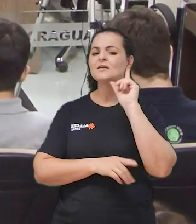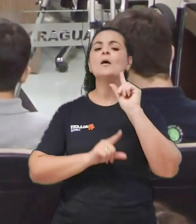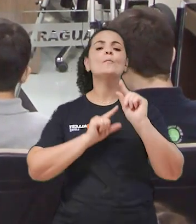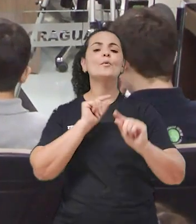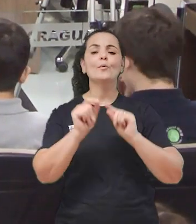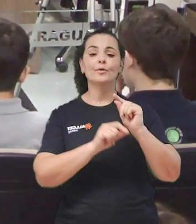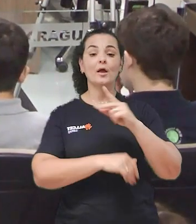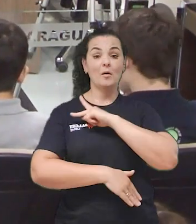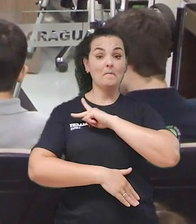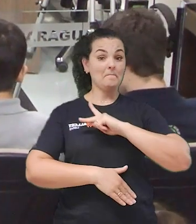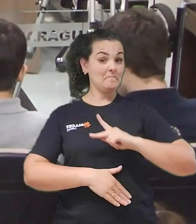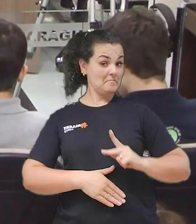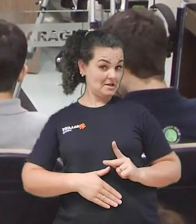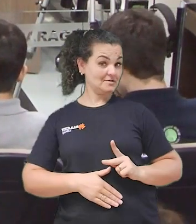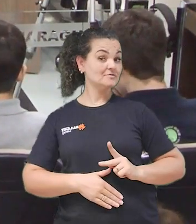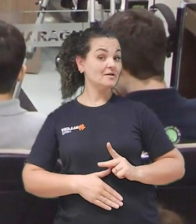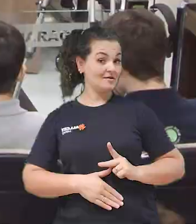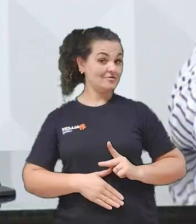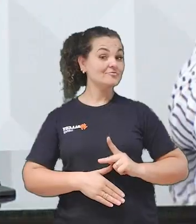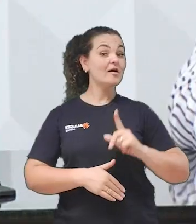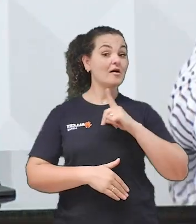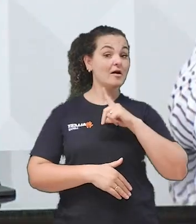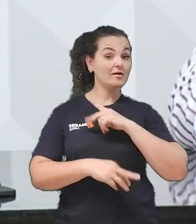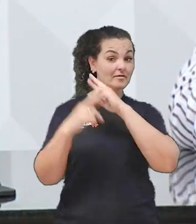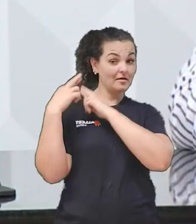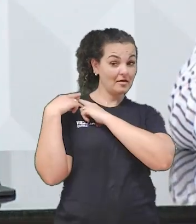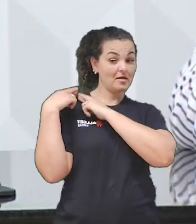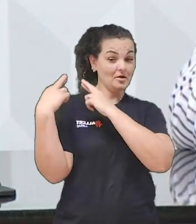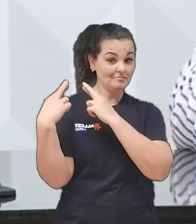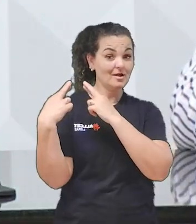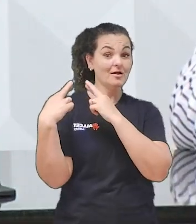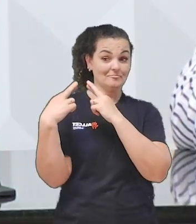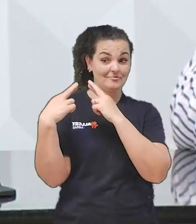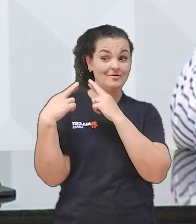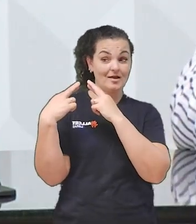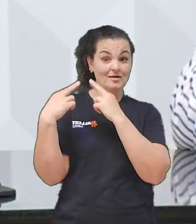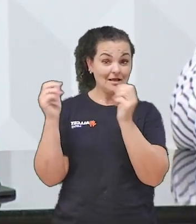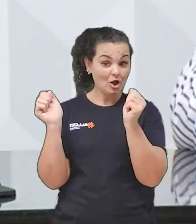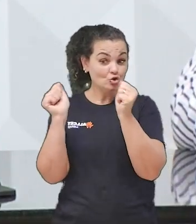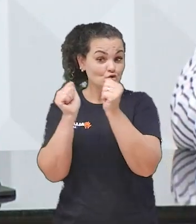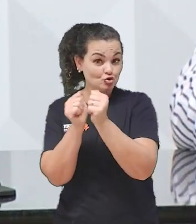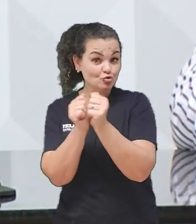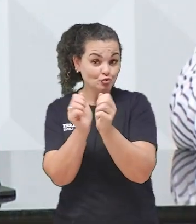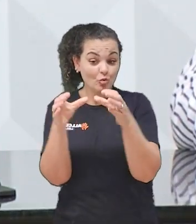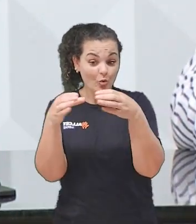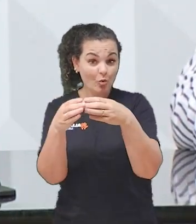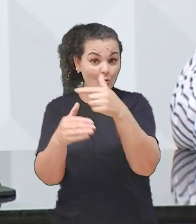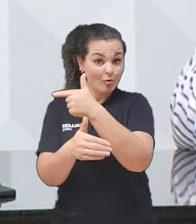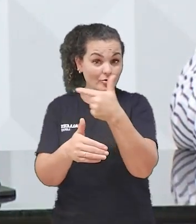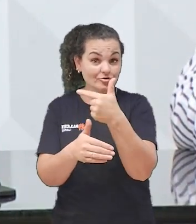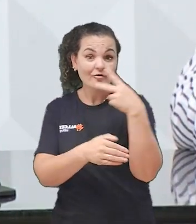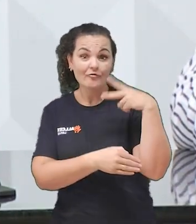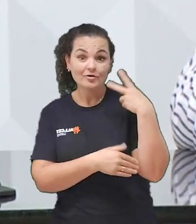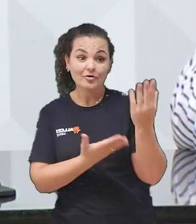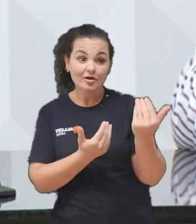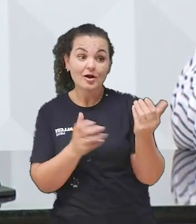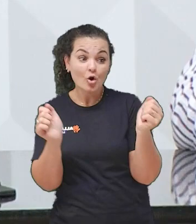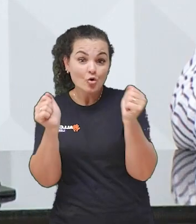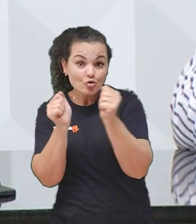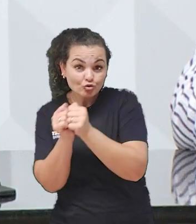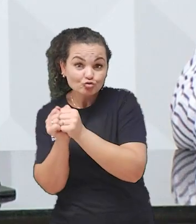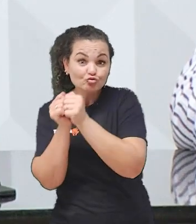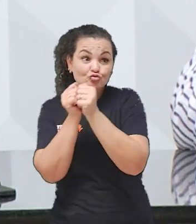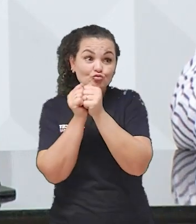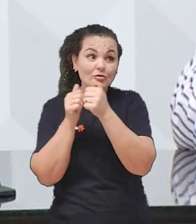maa sabemos que não é qualquer presidente que assumiria responsabilidade de levar os 22 vereadores Mirins para Brasília é